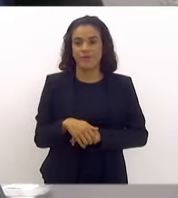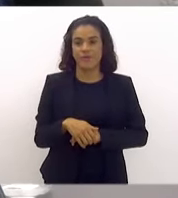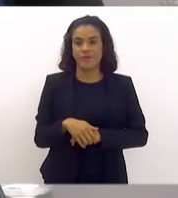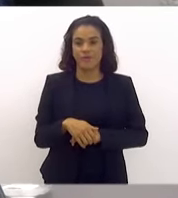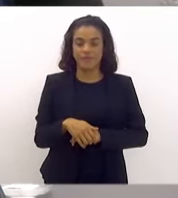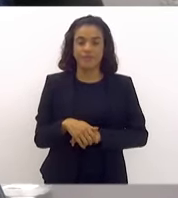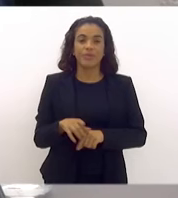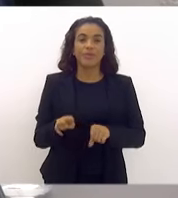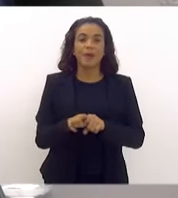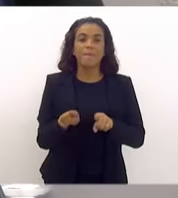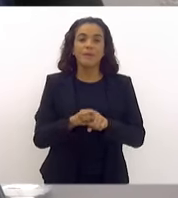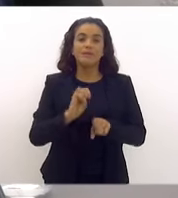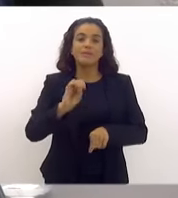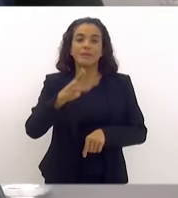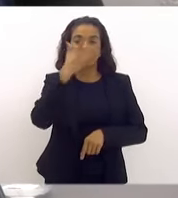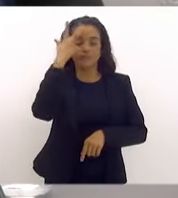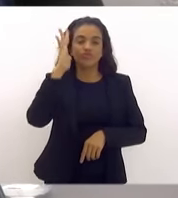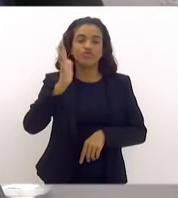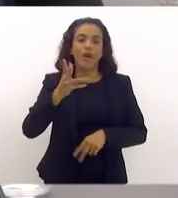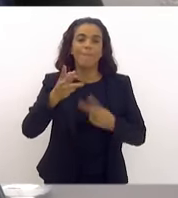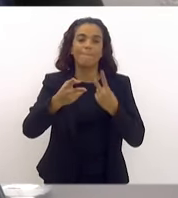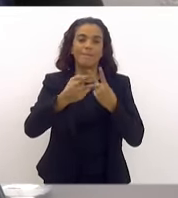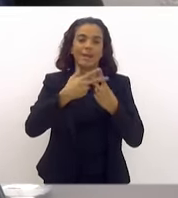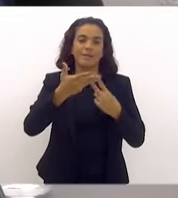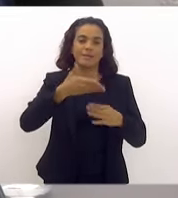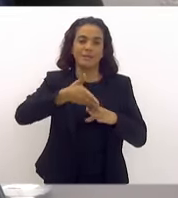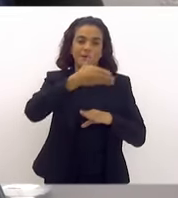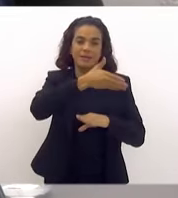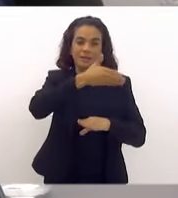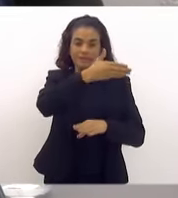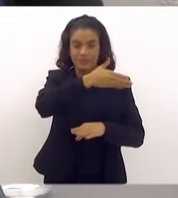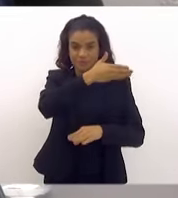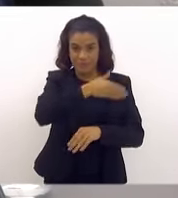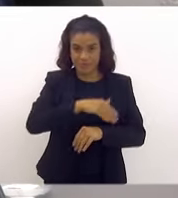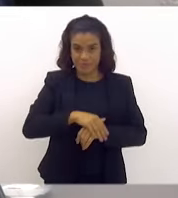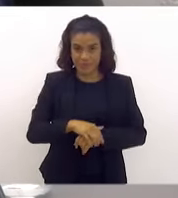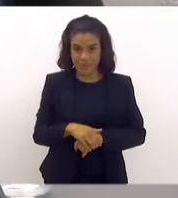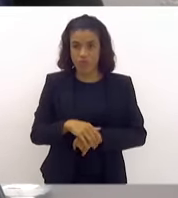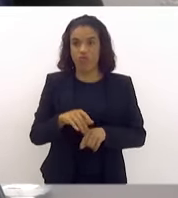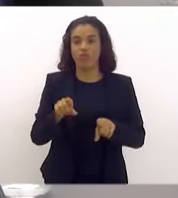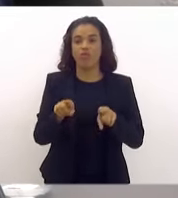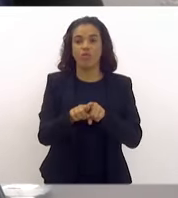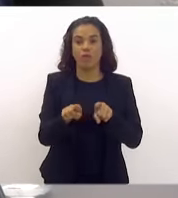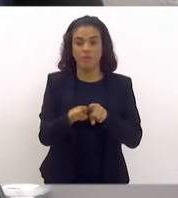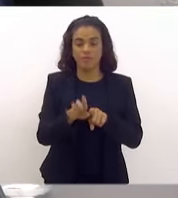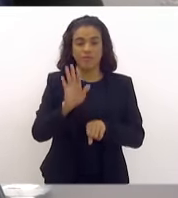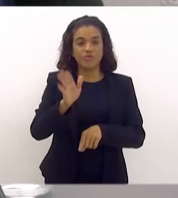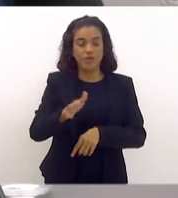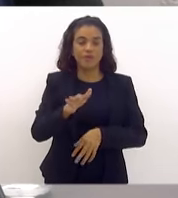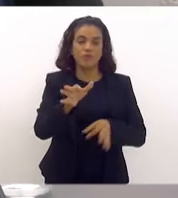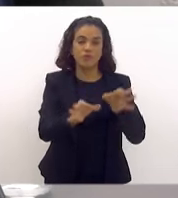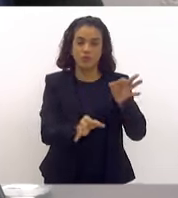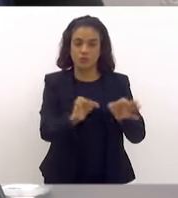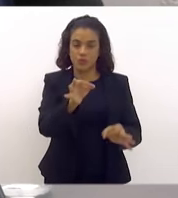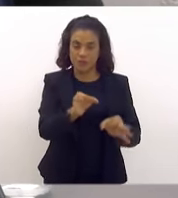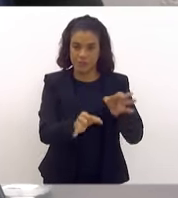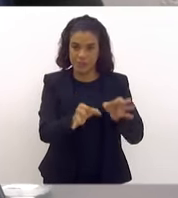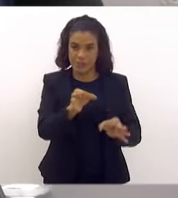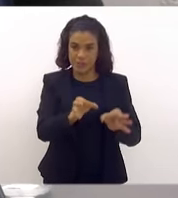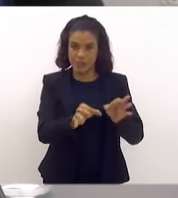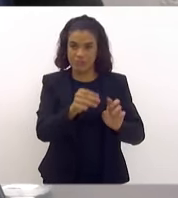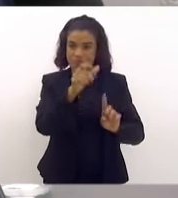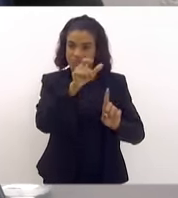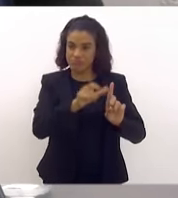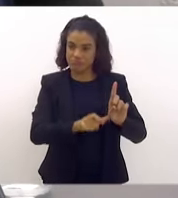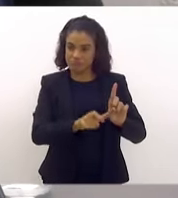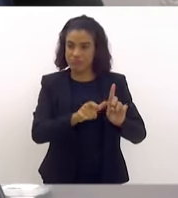antecedentes criminais e já eh finalizados submetidos ao crio do poder eh do